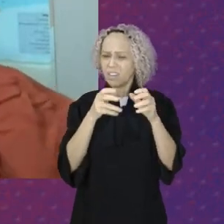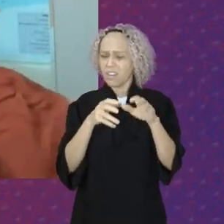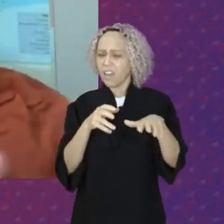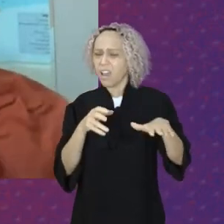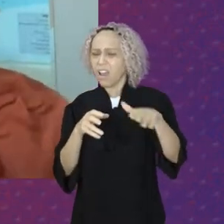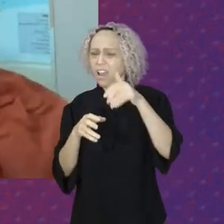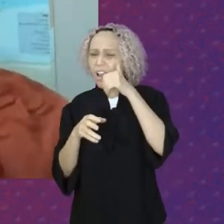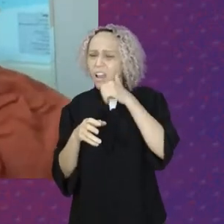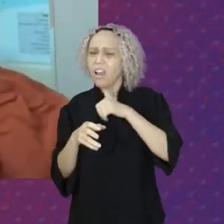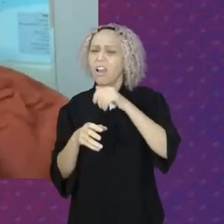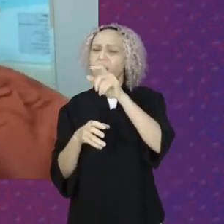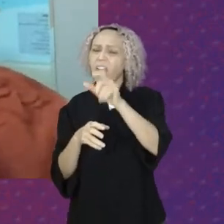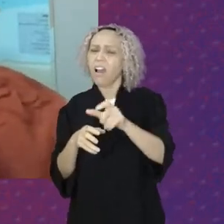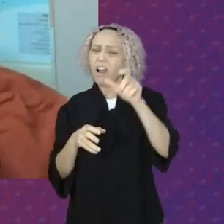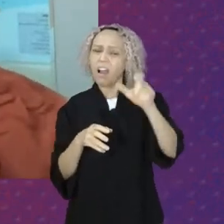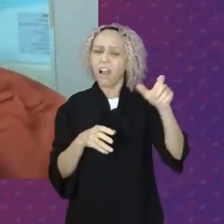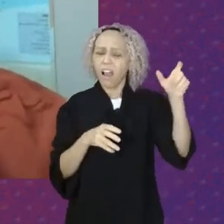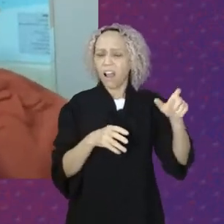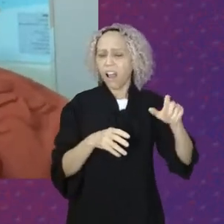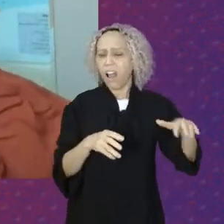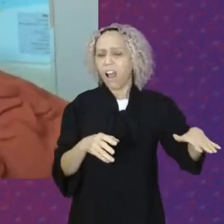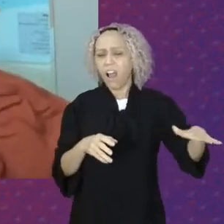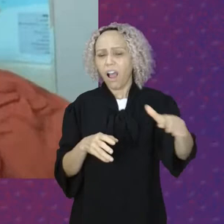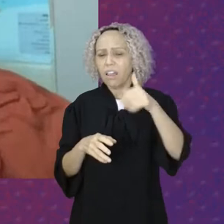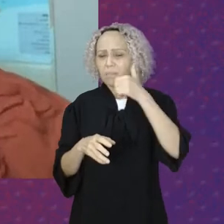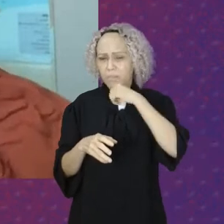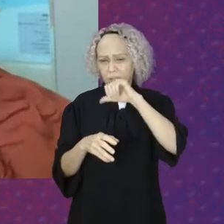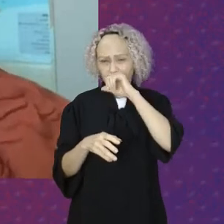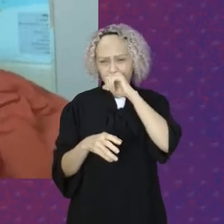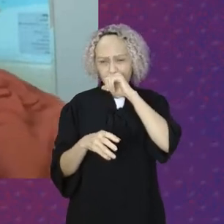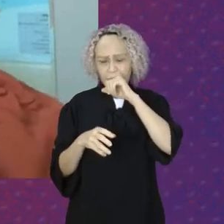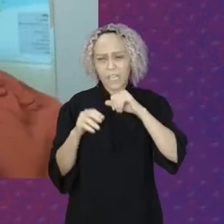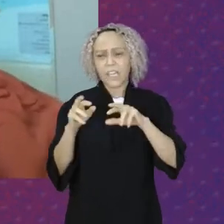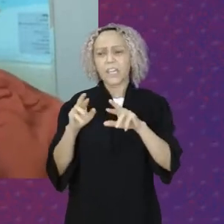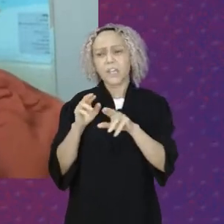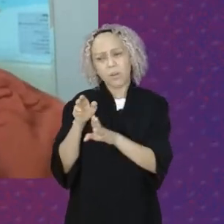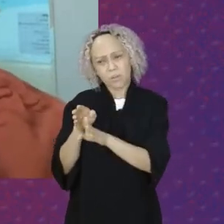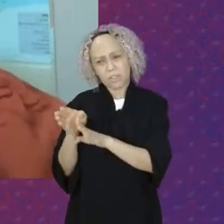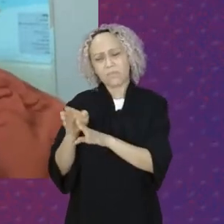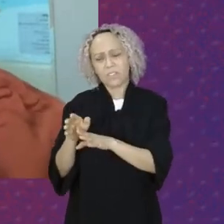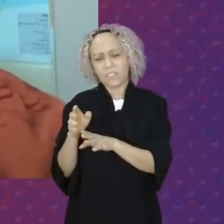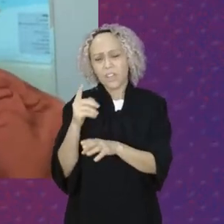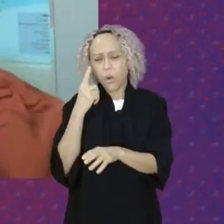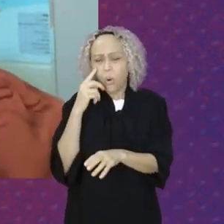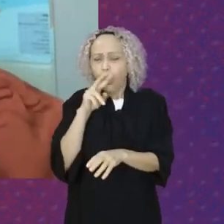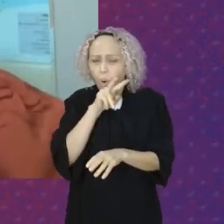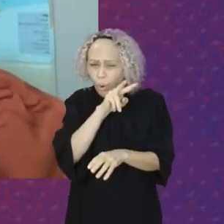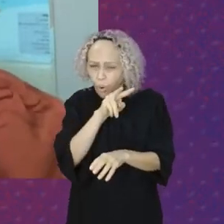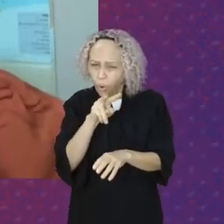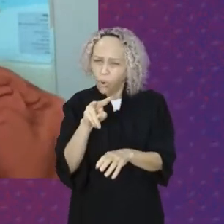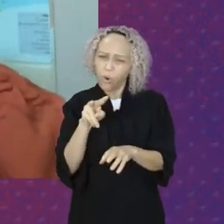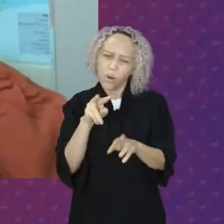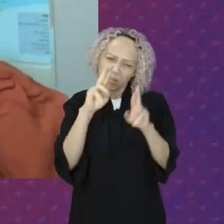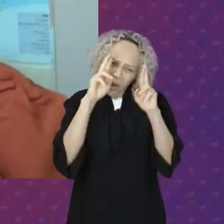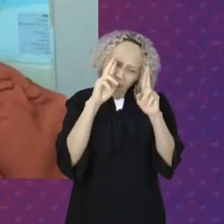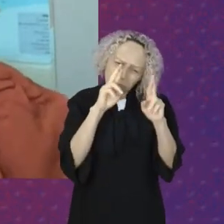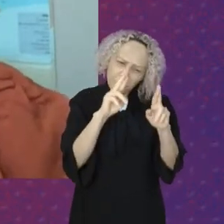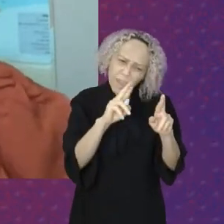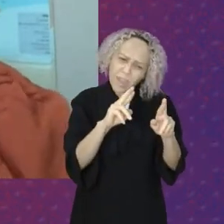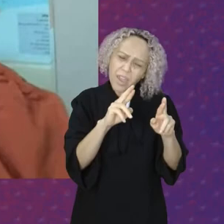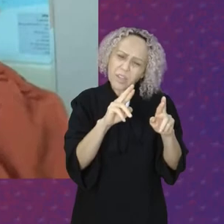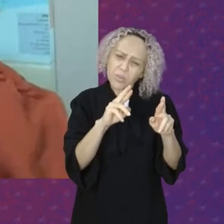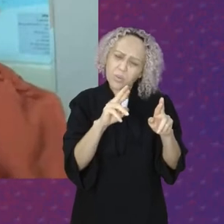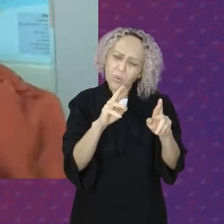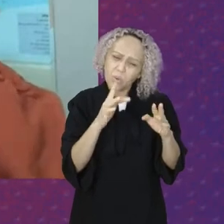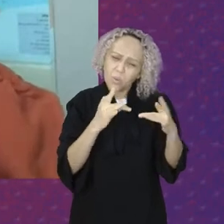falo, não, tá tudo bem, eu estou cuidando bem. Insista, porque a gente se sente